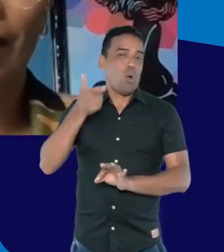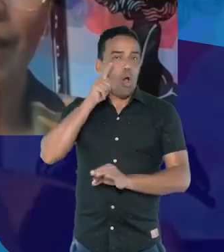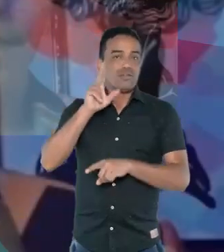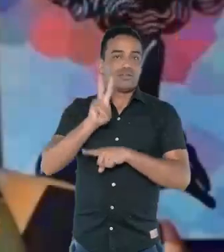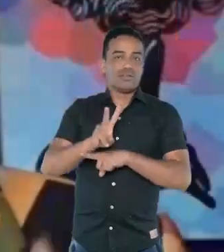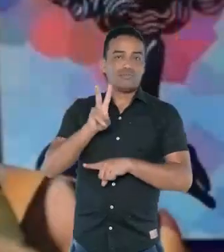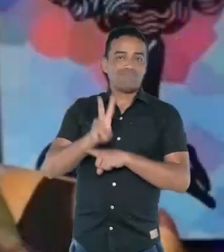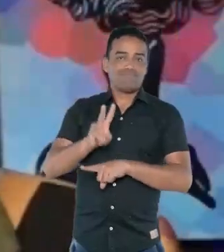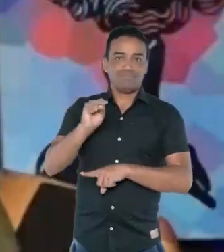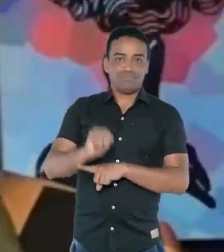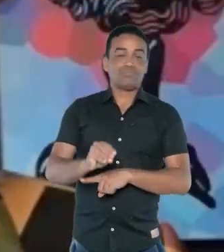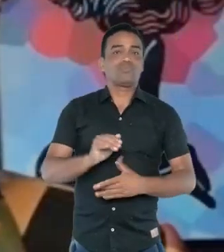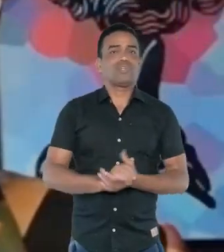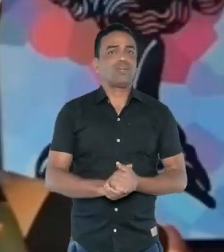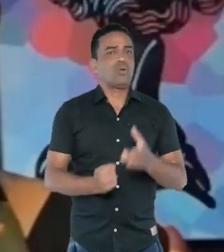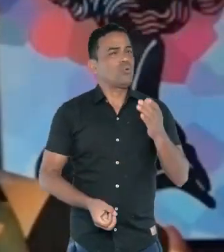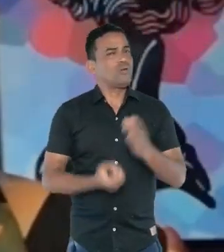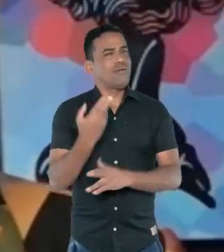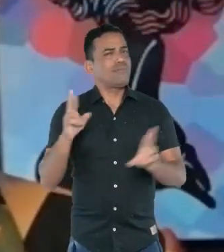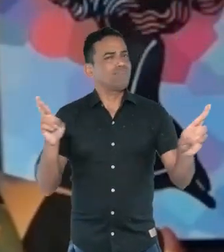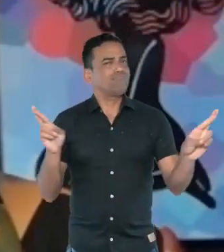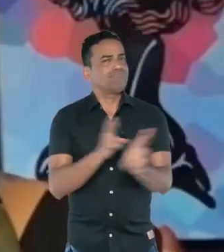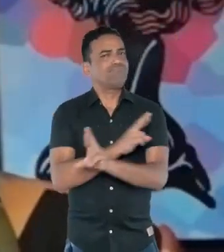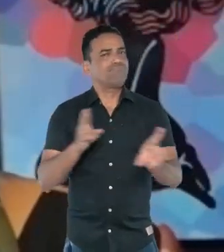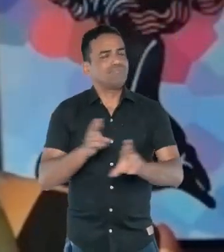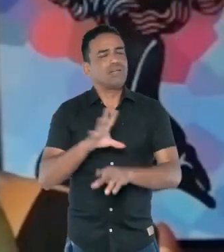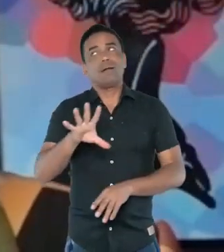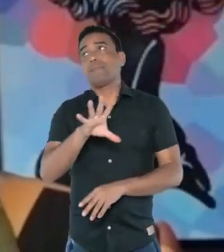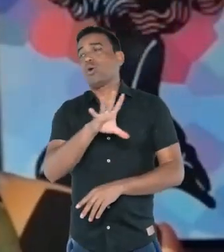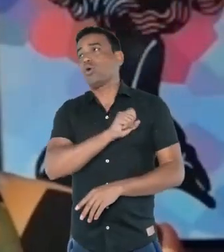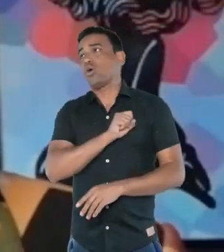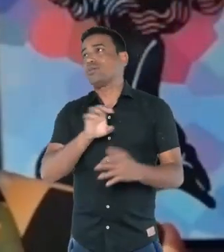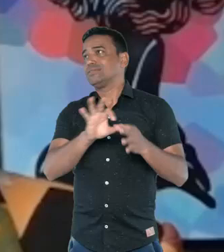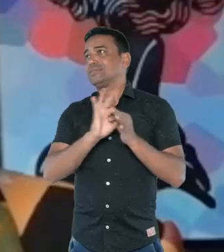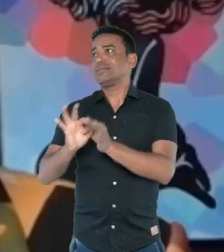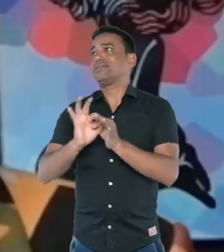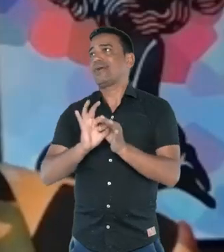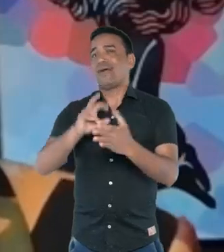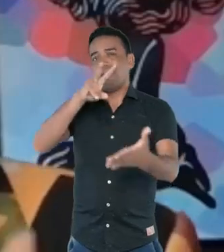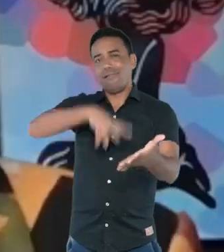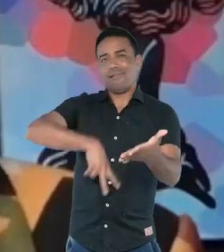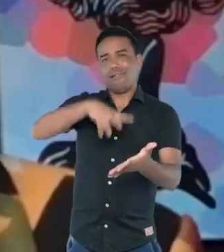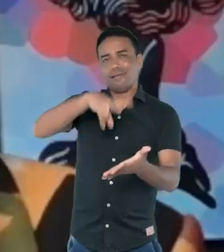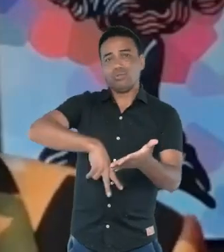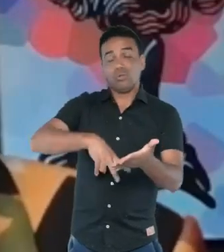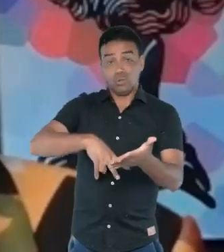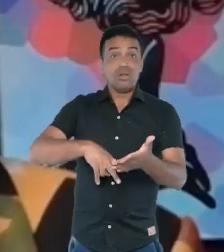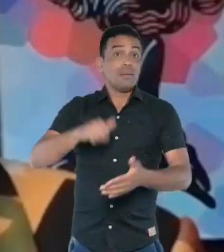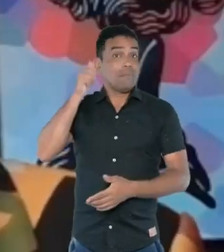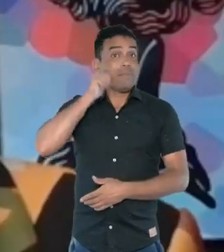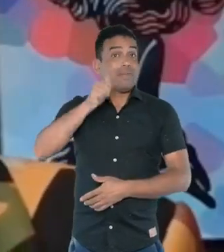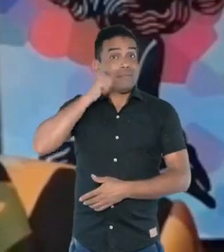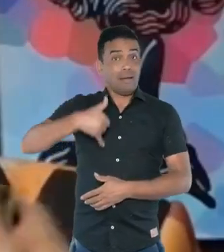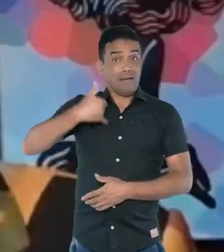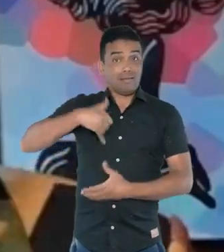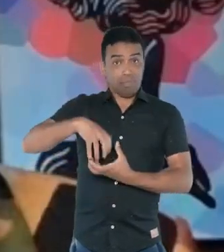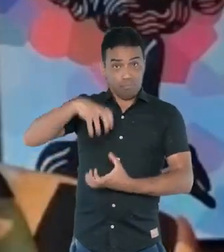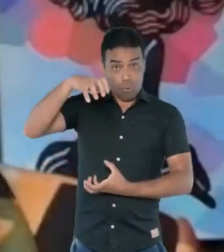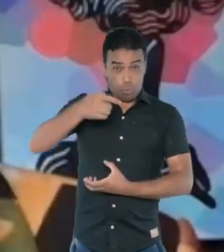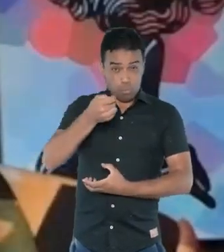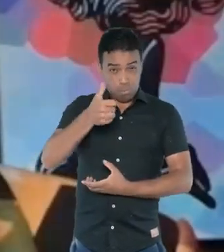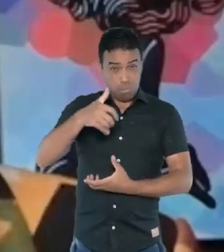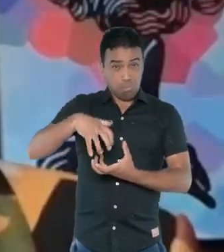uma relação muito, muito amorosa com a leitura, porque era essa figura da minha irmã mais velha,